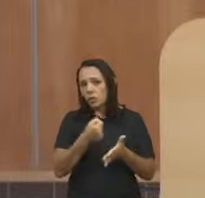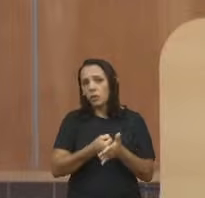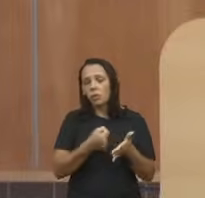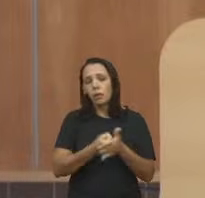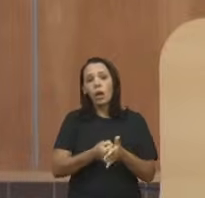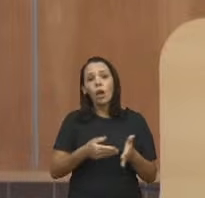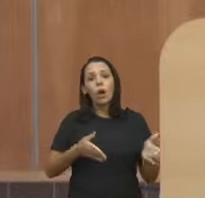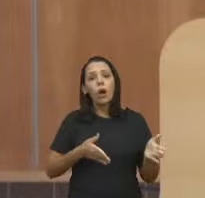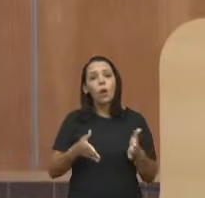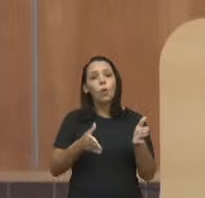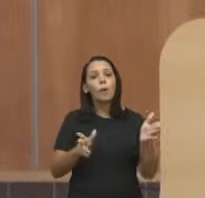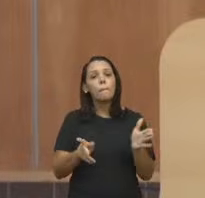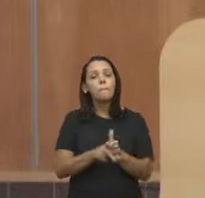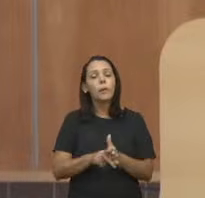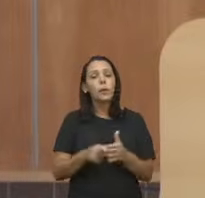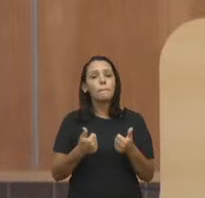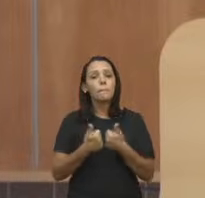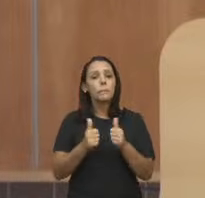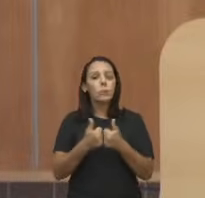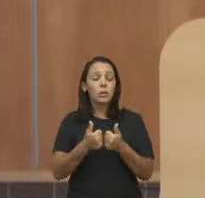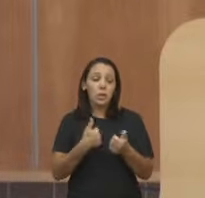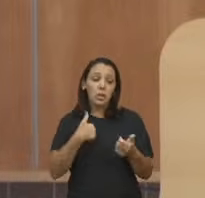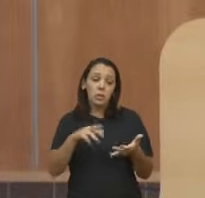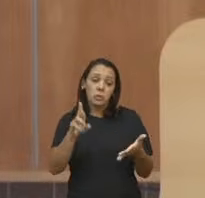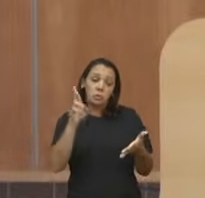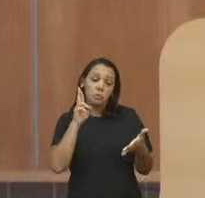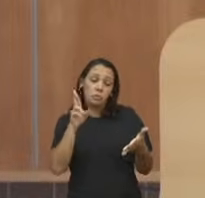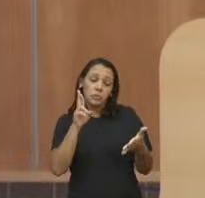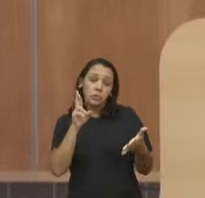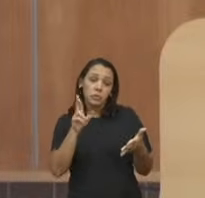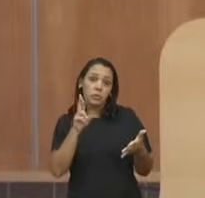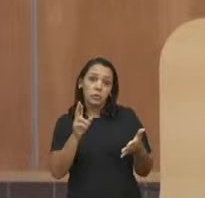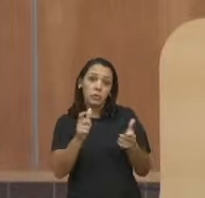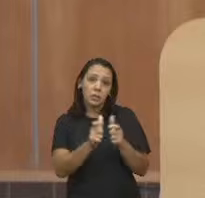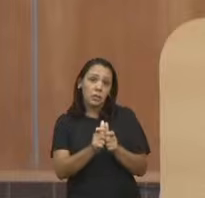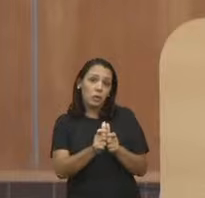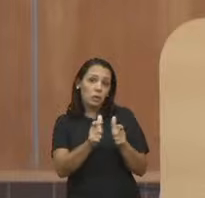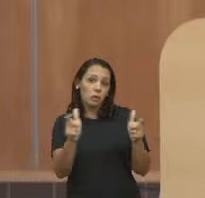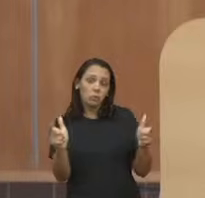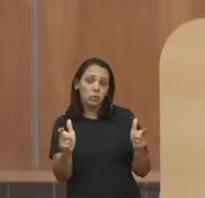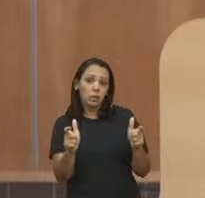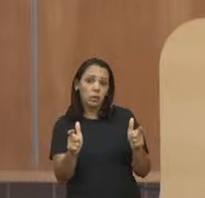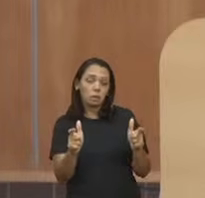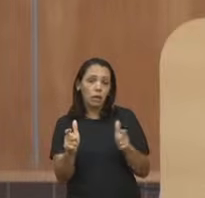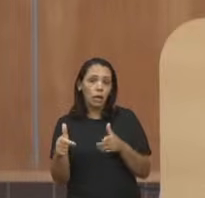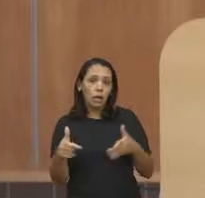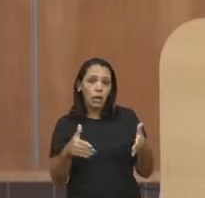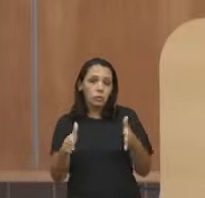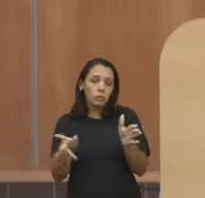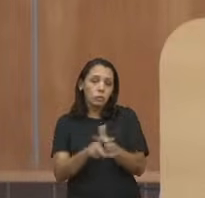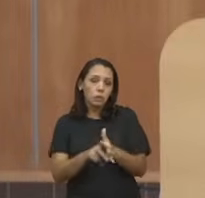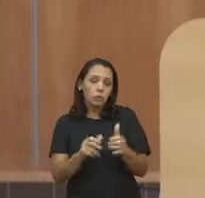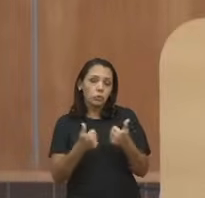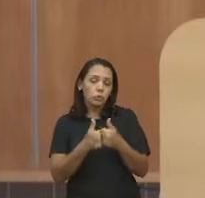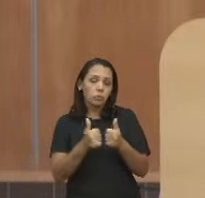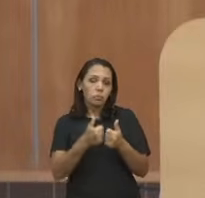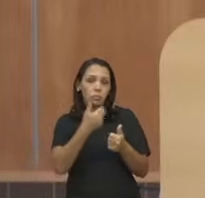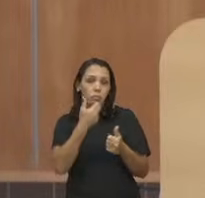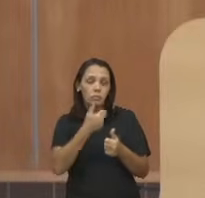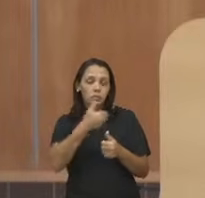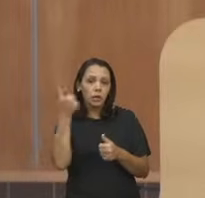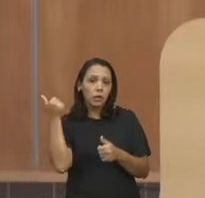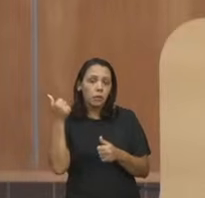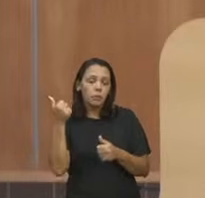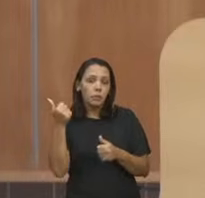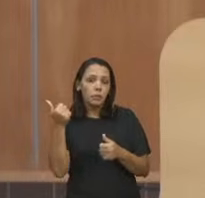ônibus, eu tinha uma expectativa que vinha aqui o aumento de corredor de ônibus na nossa cidade para a gente melhorar o fluxo do transporte